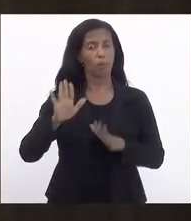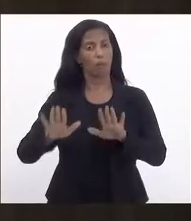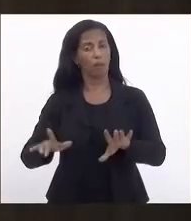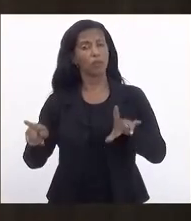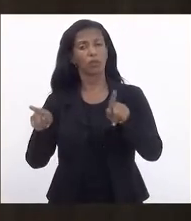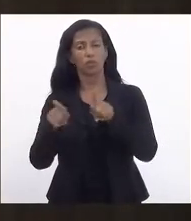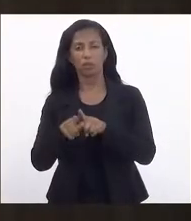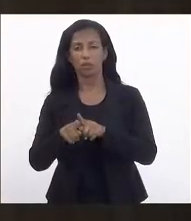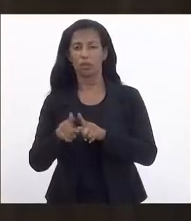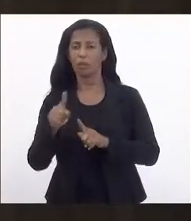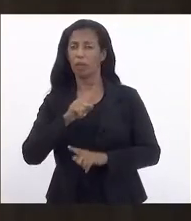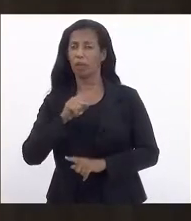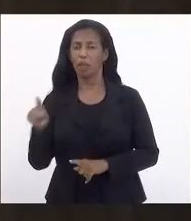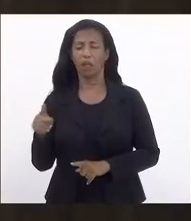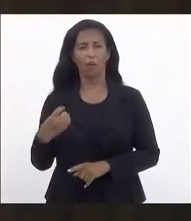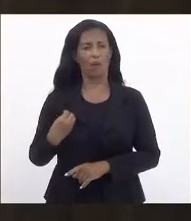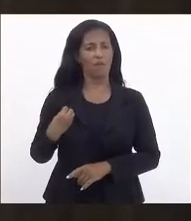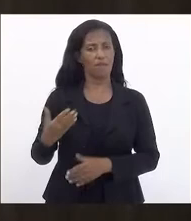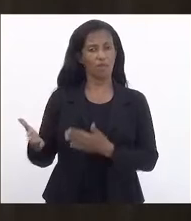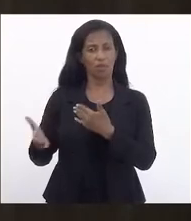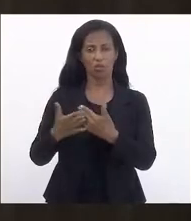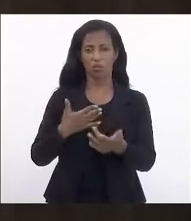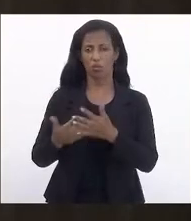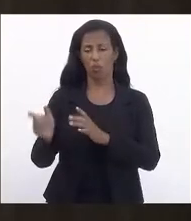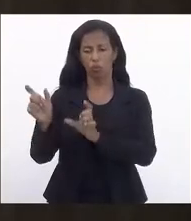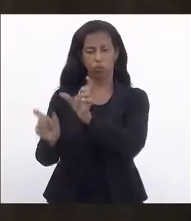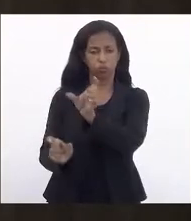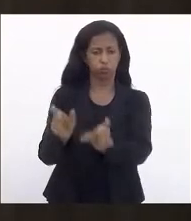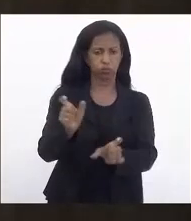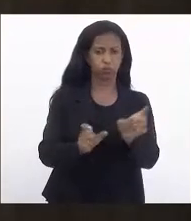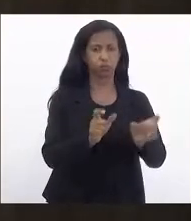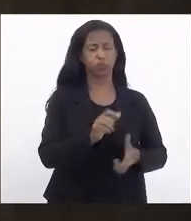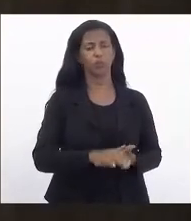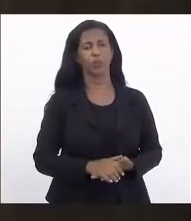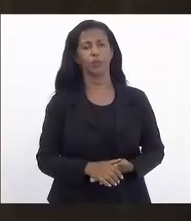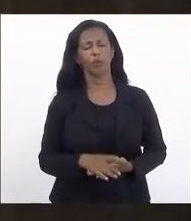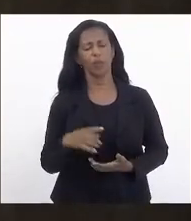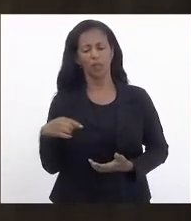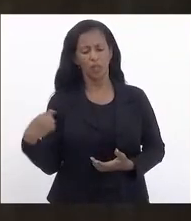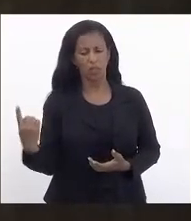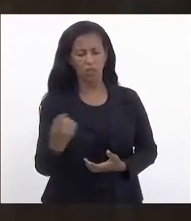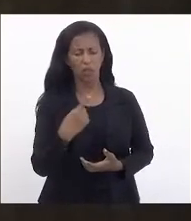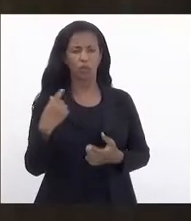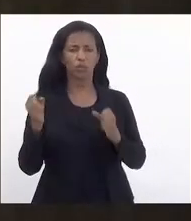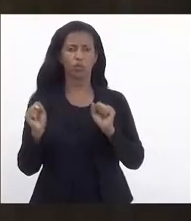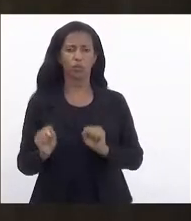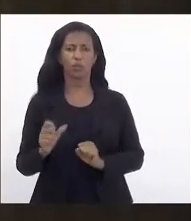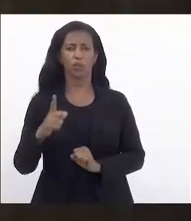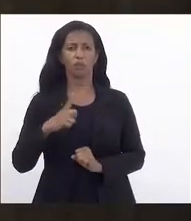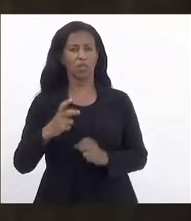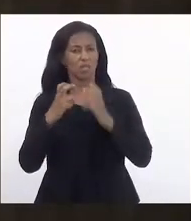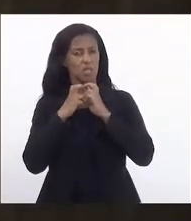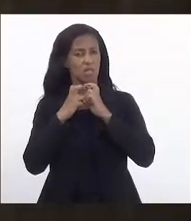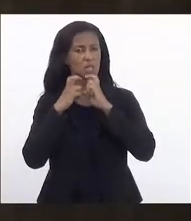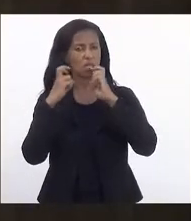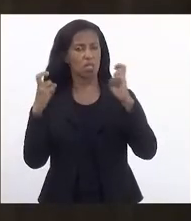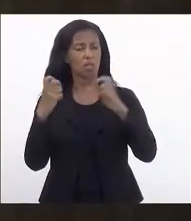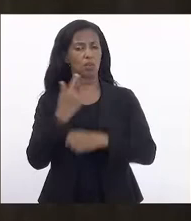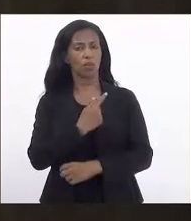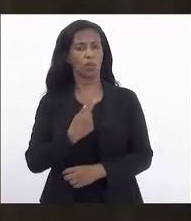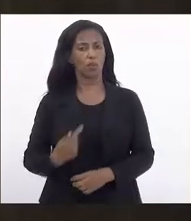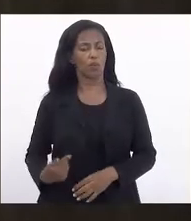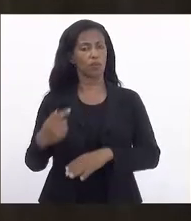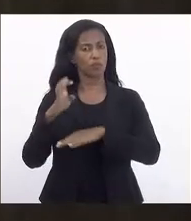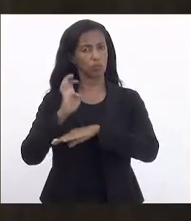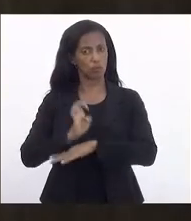também nem a vida de qualquer pessoa que seja que a gente possa ter esse grito ouvido pelo governador